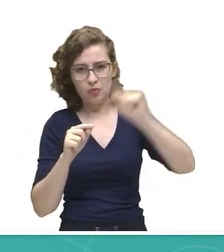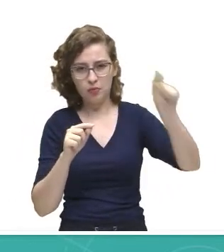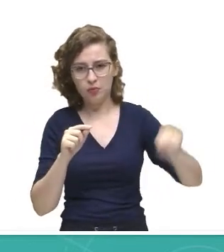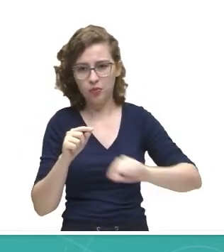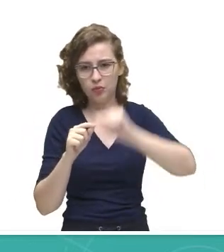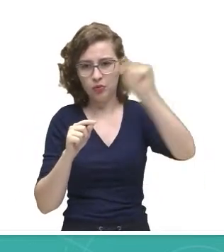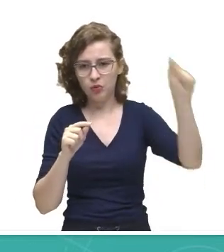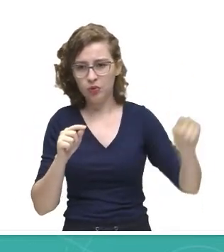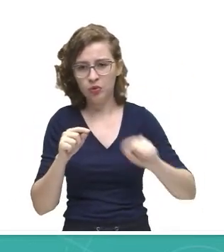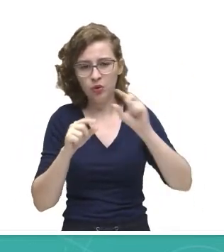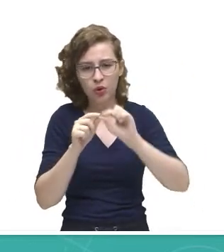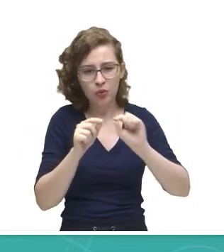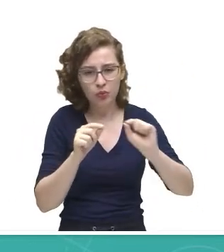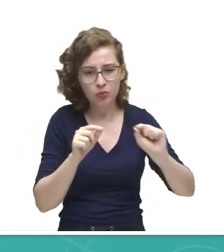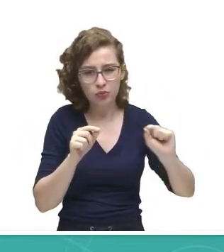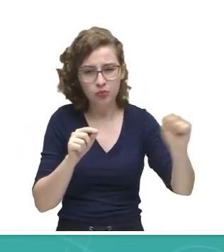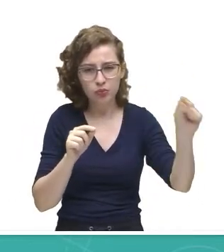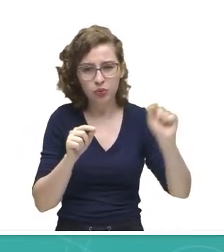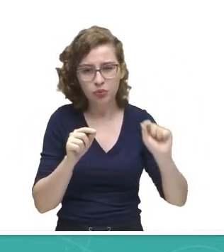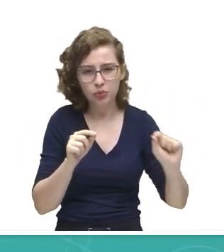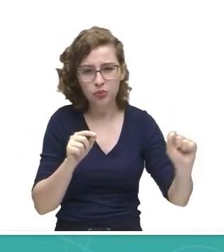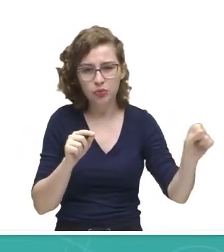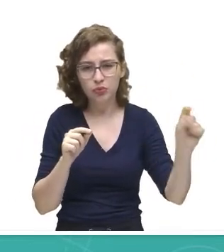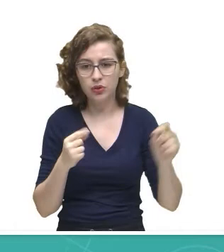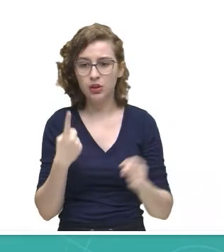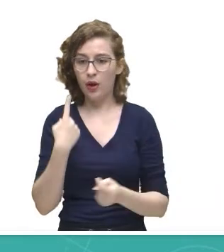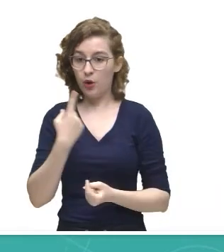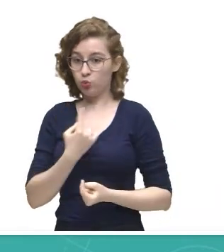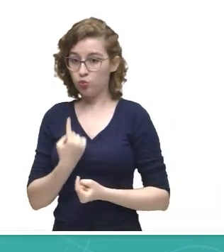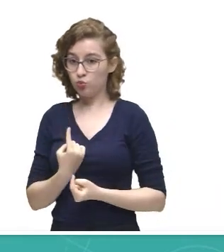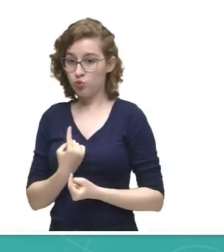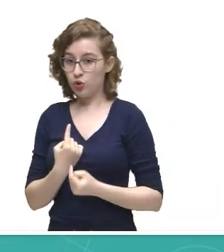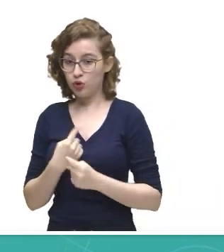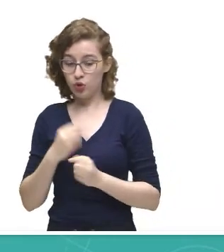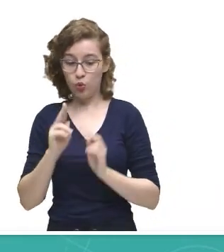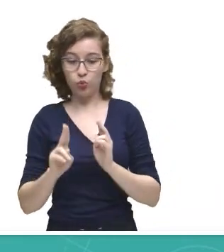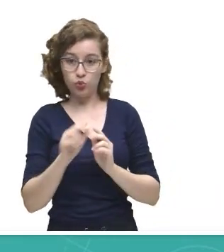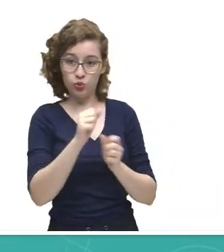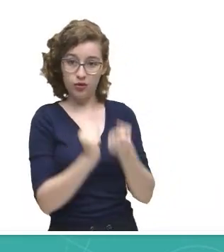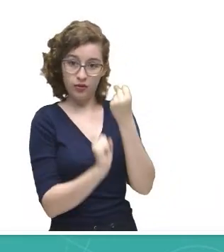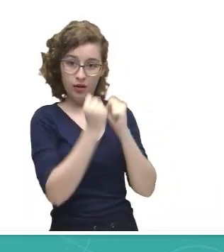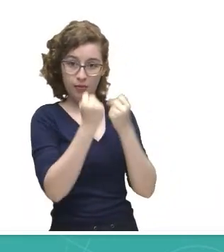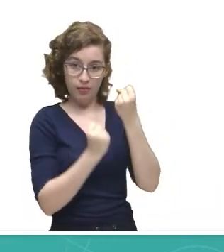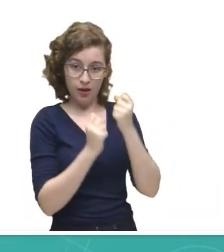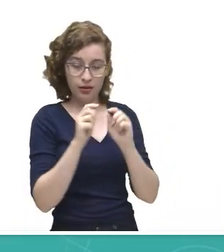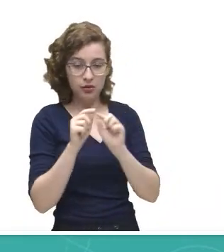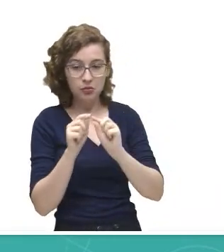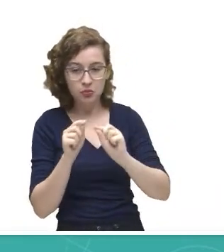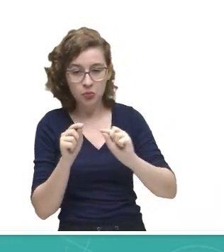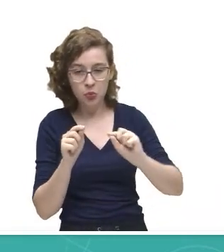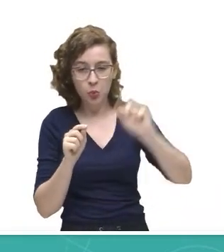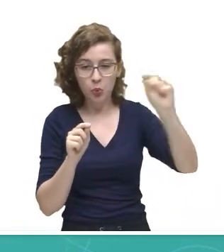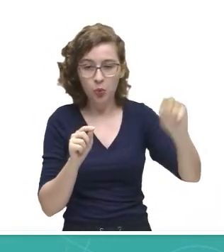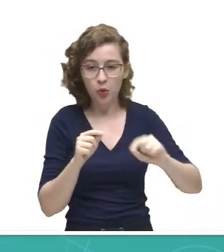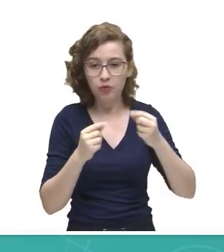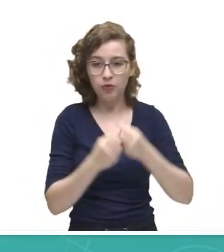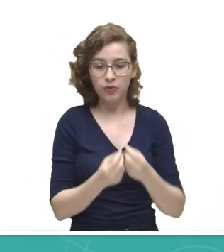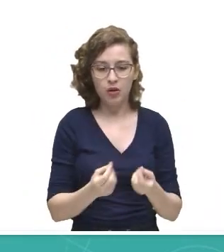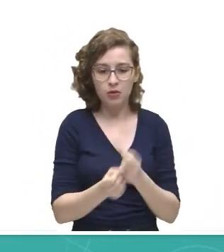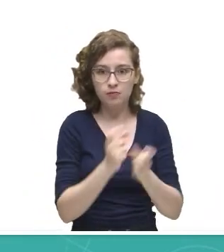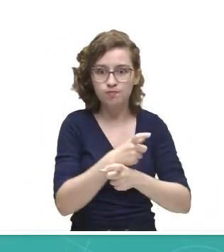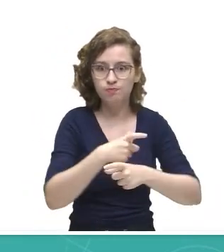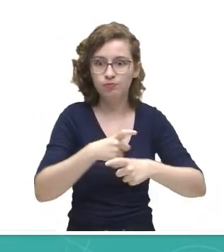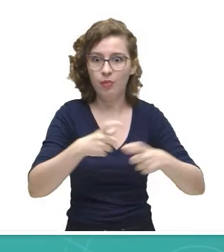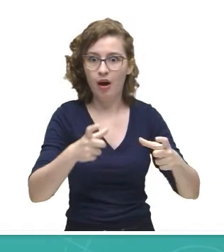realizasse o trabalho de 8 trabalhadores. A gente vê aí a mão de obra sendo substituída. E aquela mão de obra que precisava de